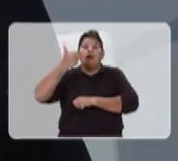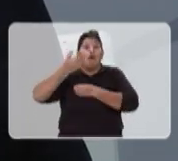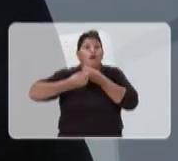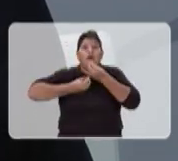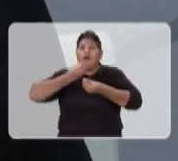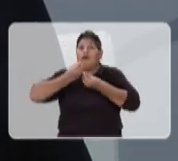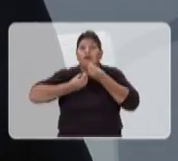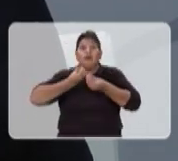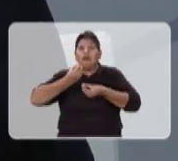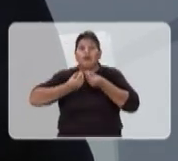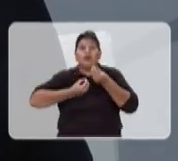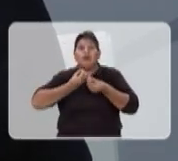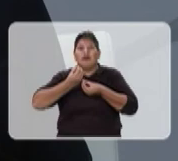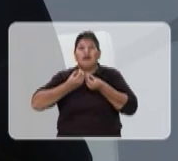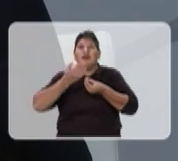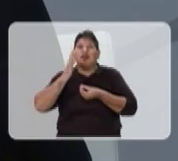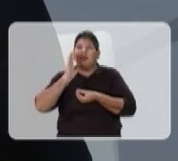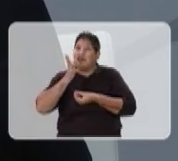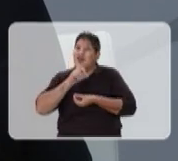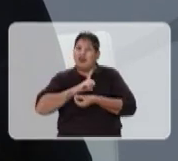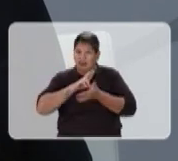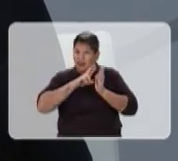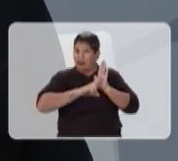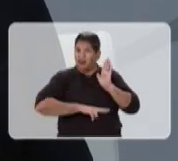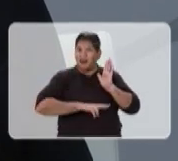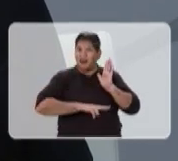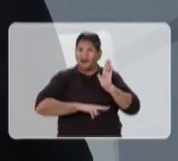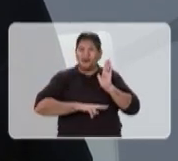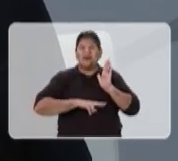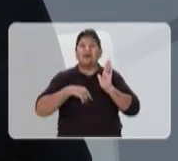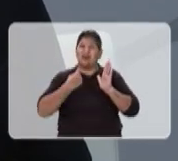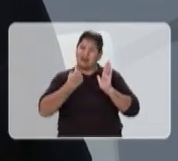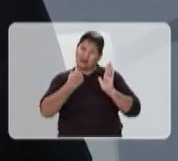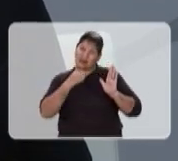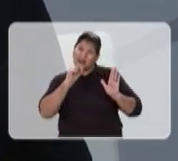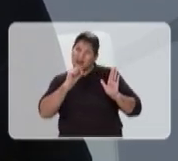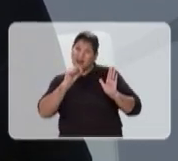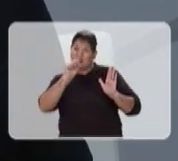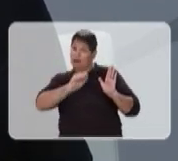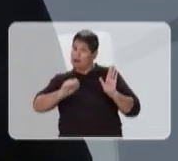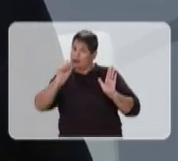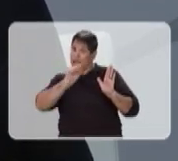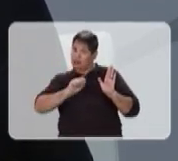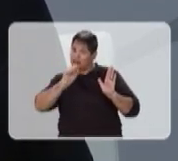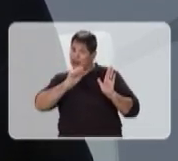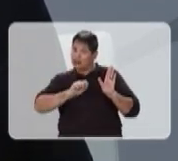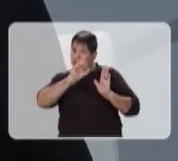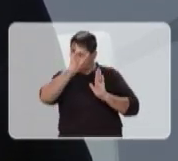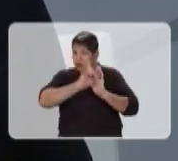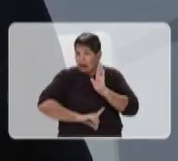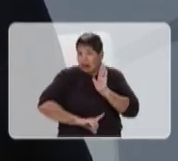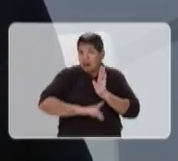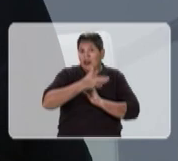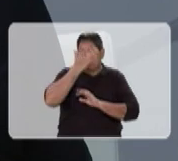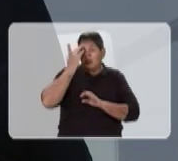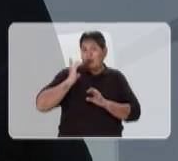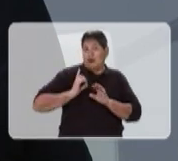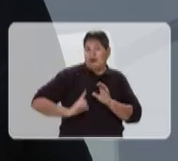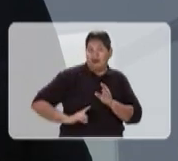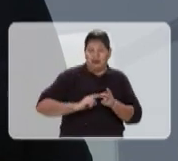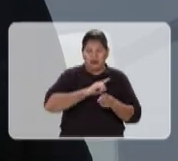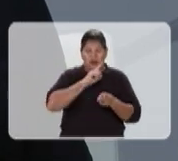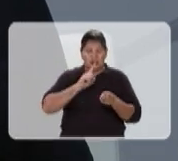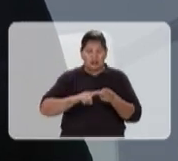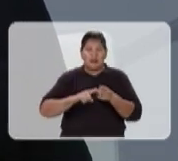pessoas com deficiência, para que os sindicatos profissionais exerçam também o seu